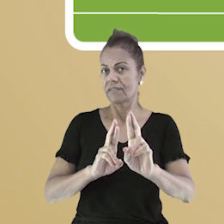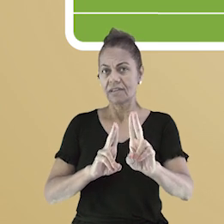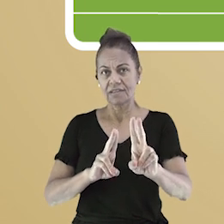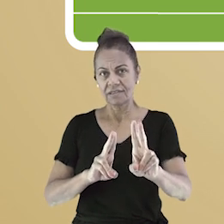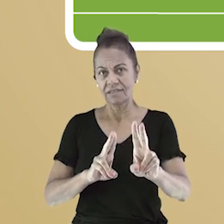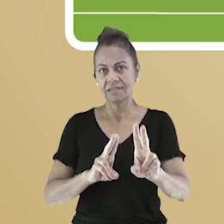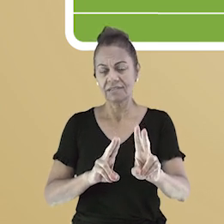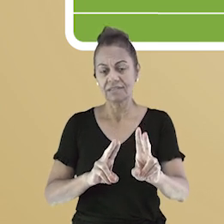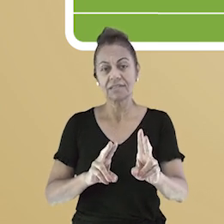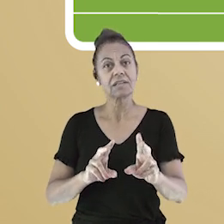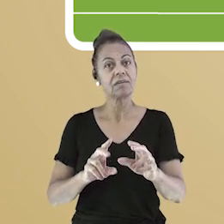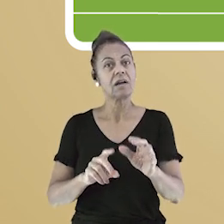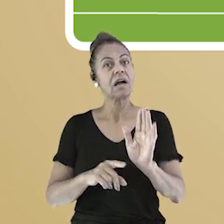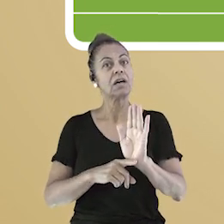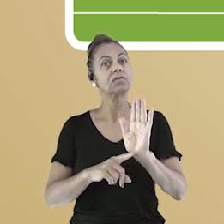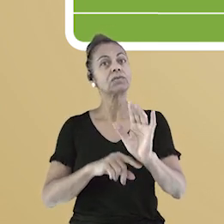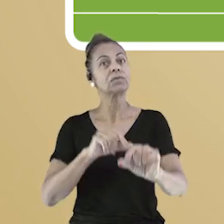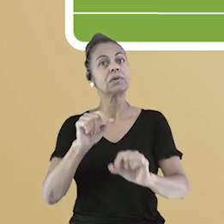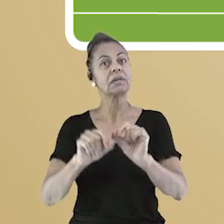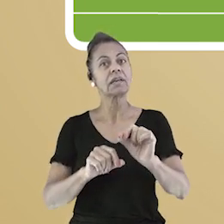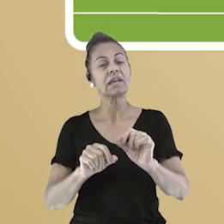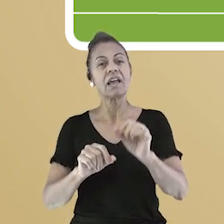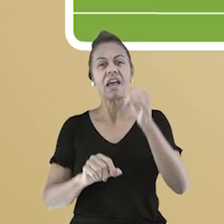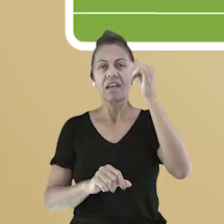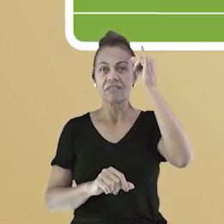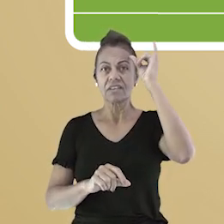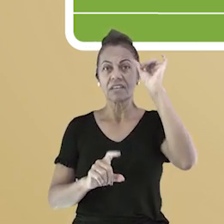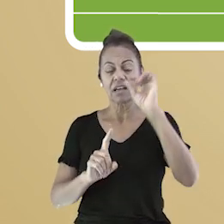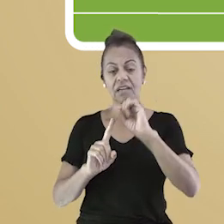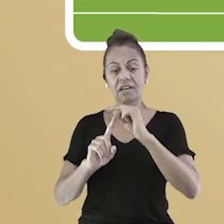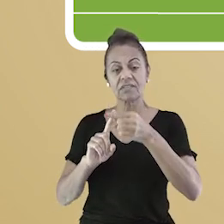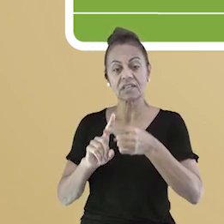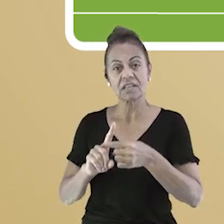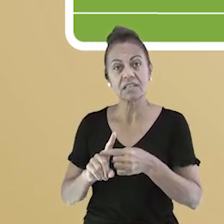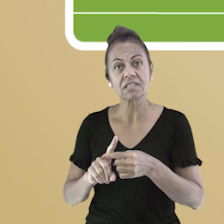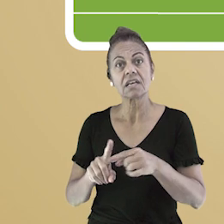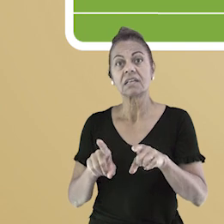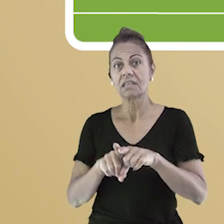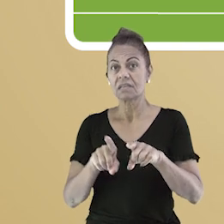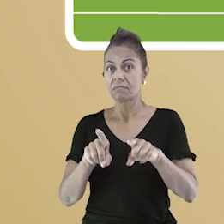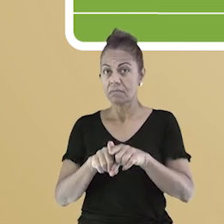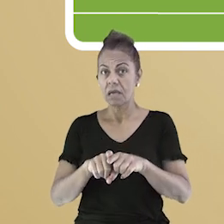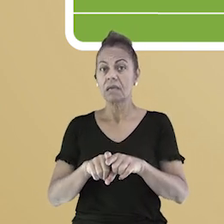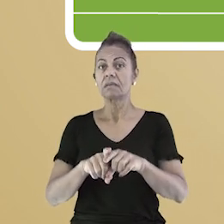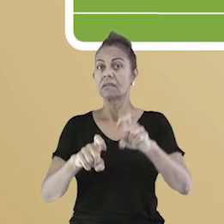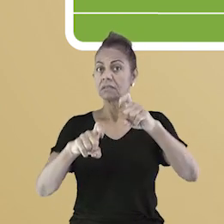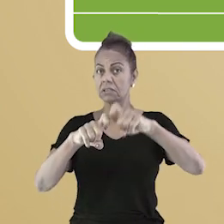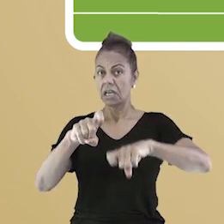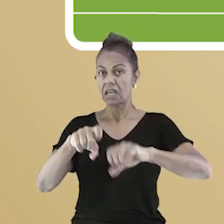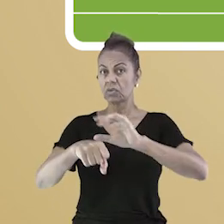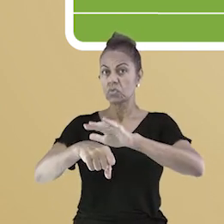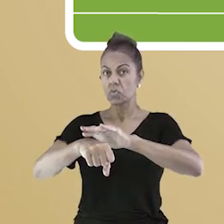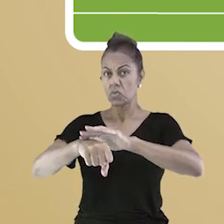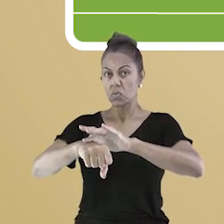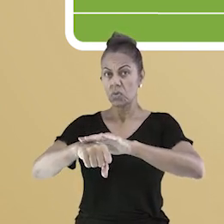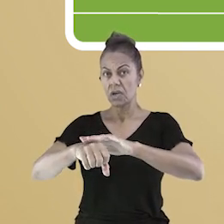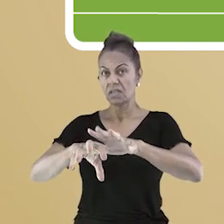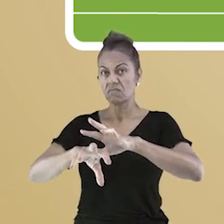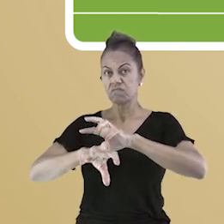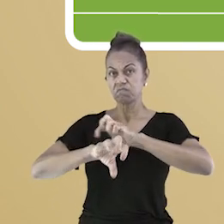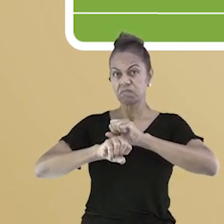métodos contraceptivos, além de prevenirem a gravidez, protegem também contra as ISTs, que são as infecções